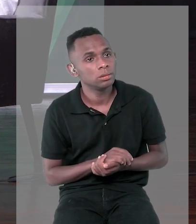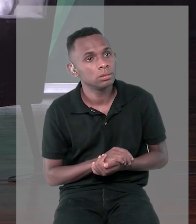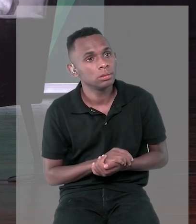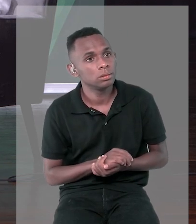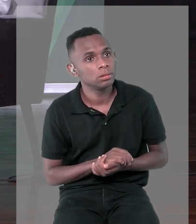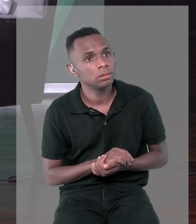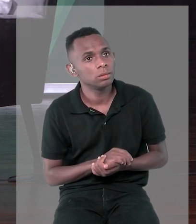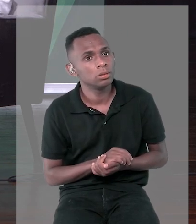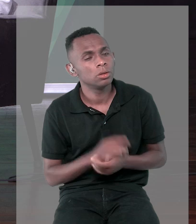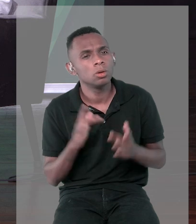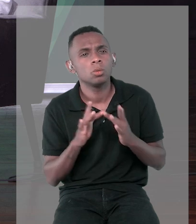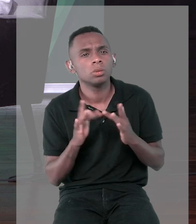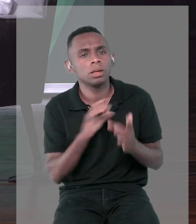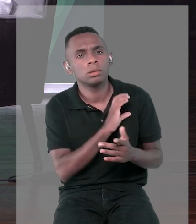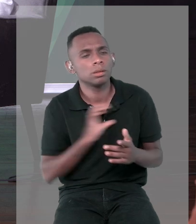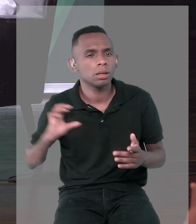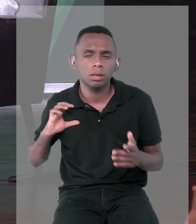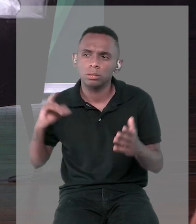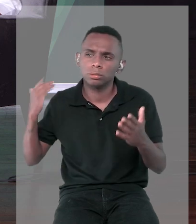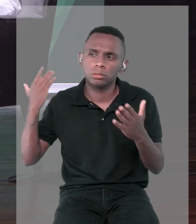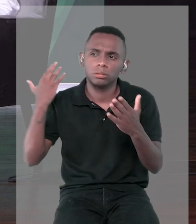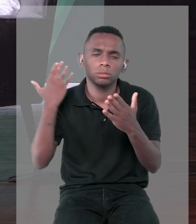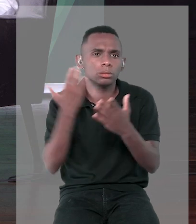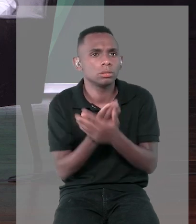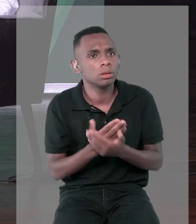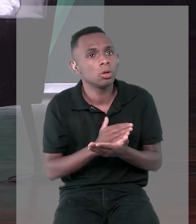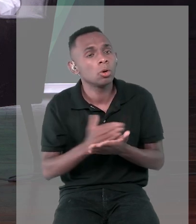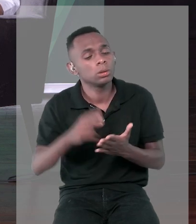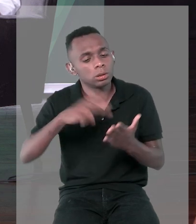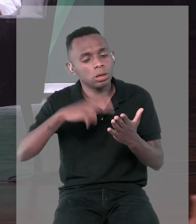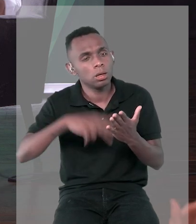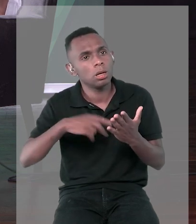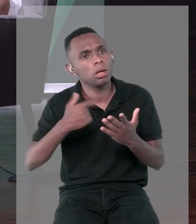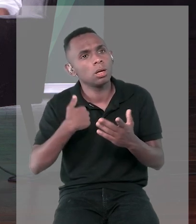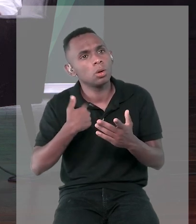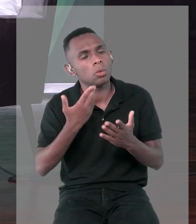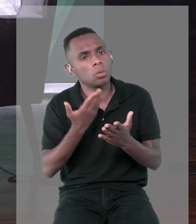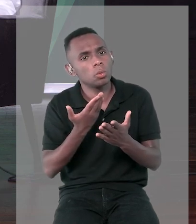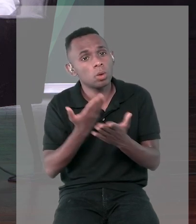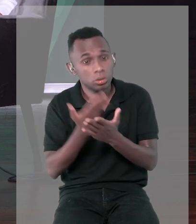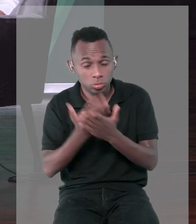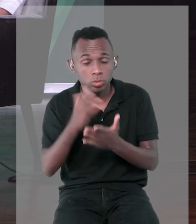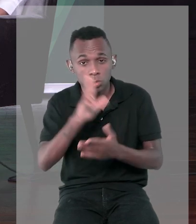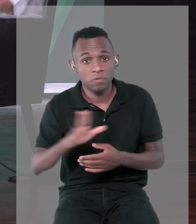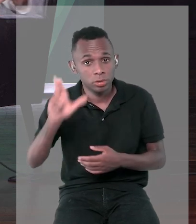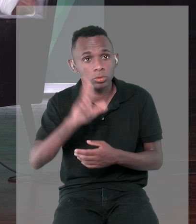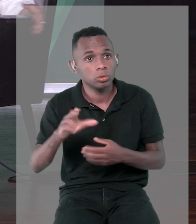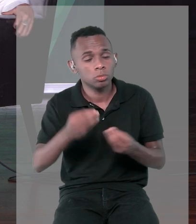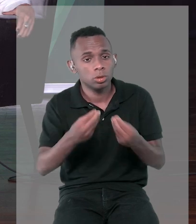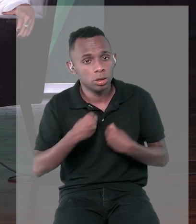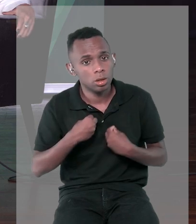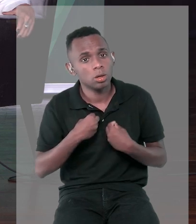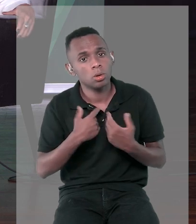Você convive com Clarice há quanto tempo? Não, eu comecei a ler Clarice quando era estudante na universidade. Eu ganhei um